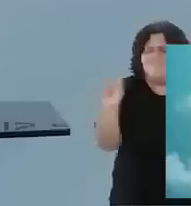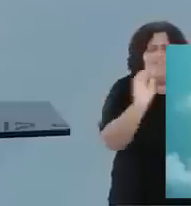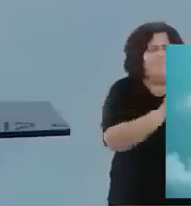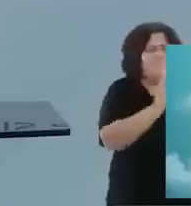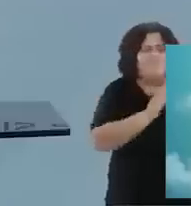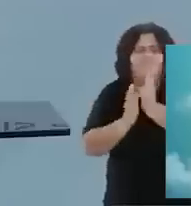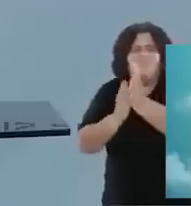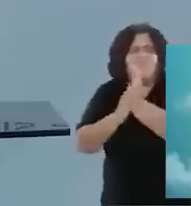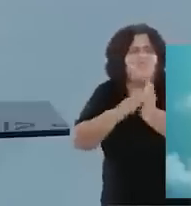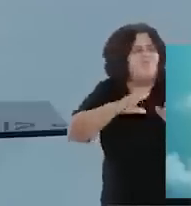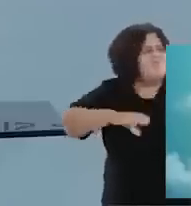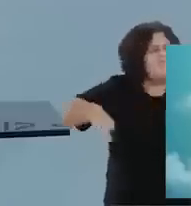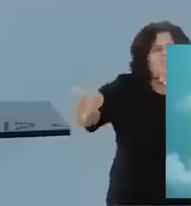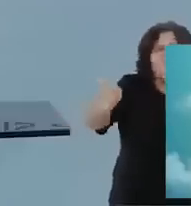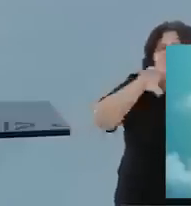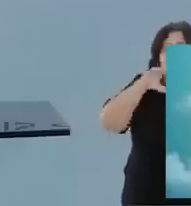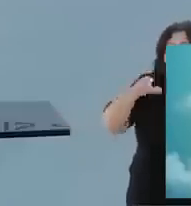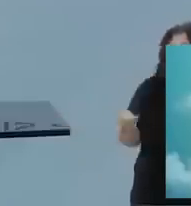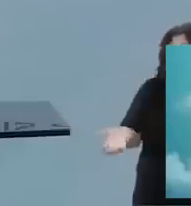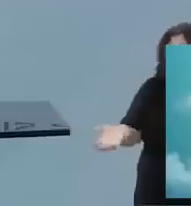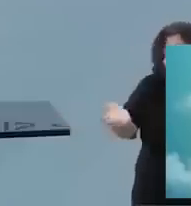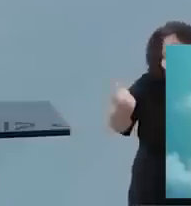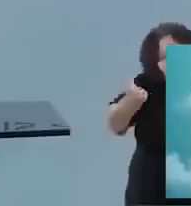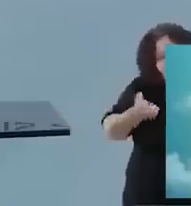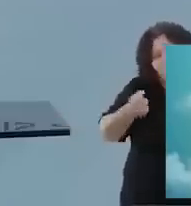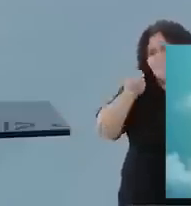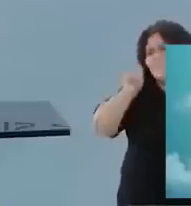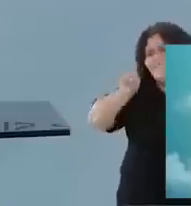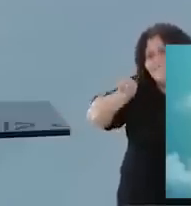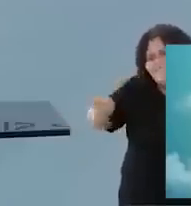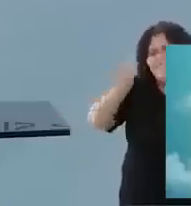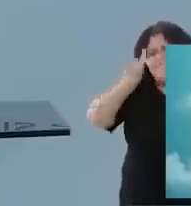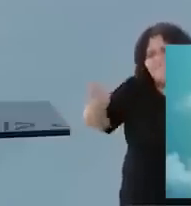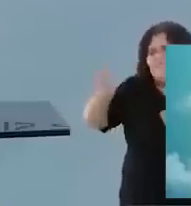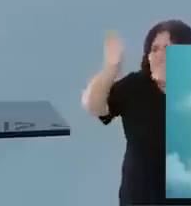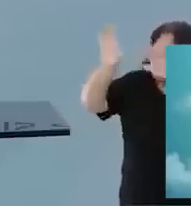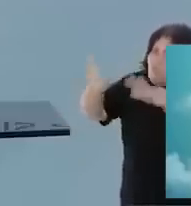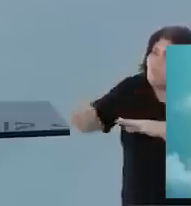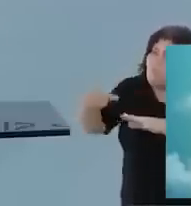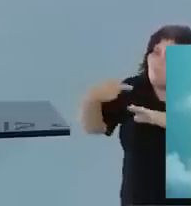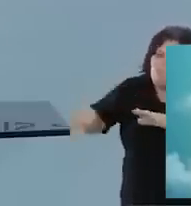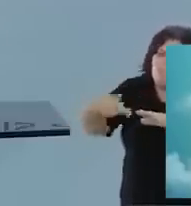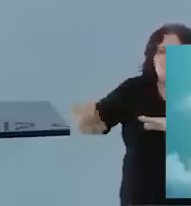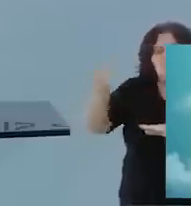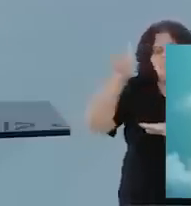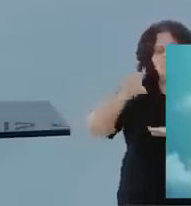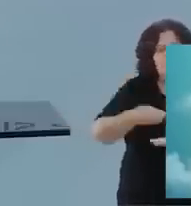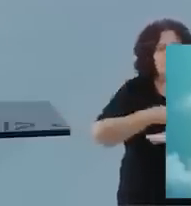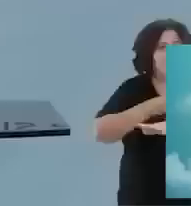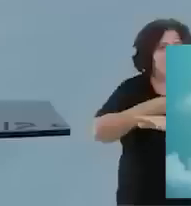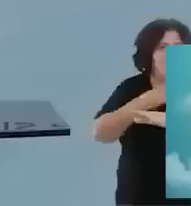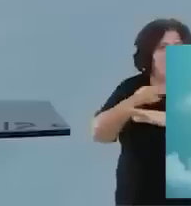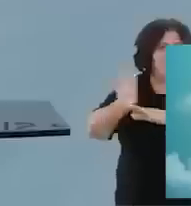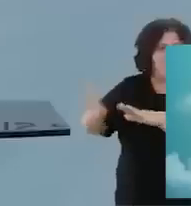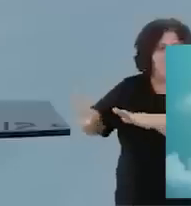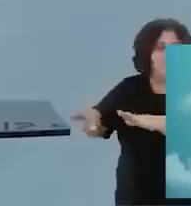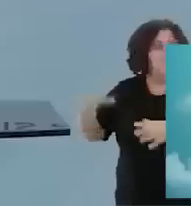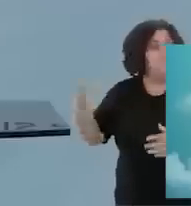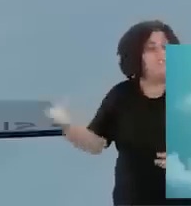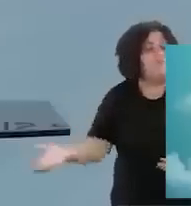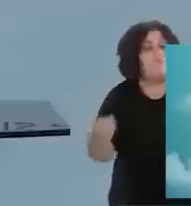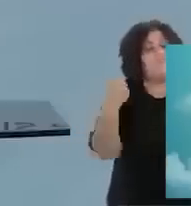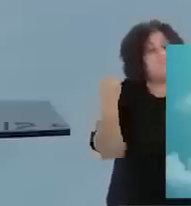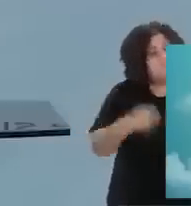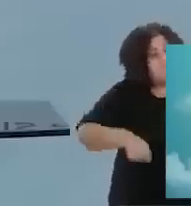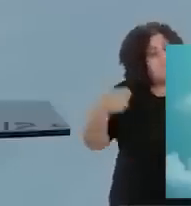cantamos louvores, pregamos a palavra, mas queremos que Deus abençoe a sua vida neste culto. Nós somos assim, acolhendo uns